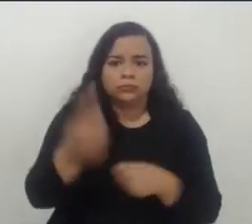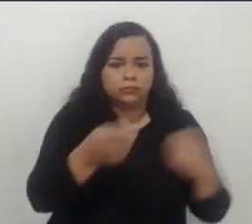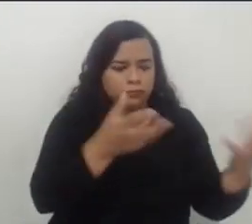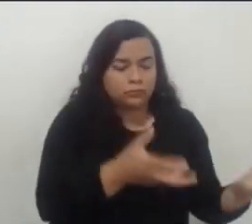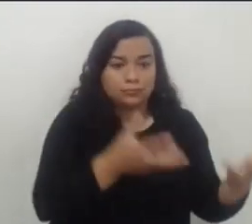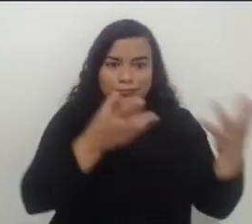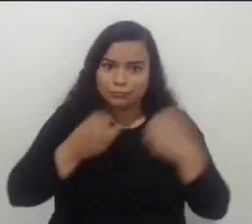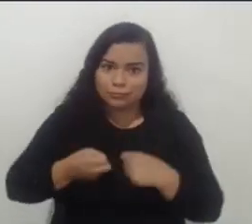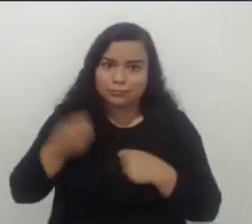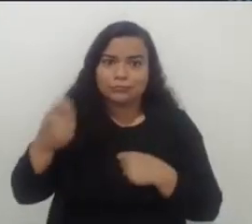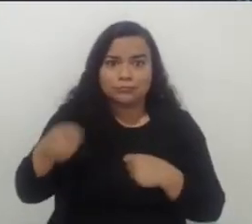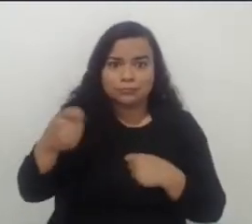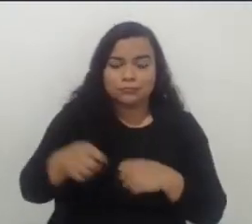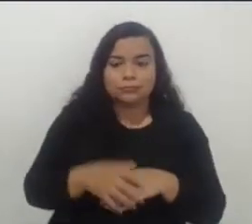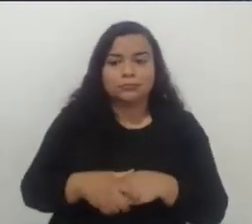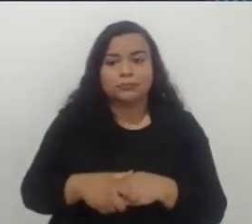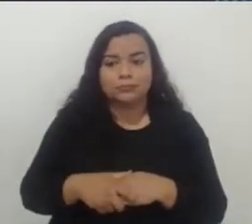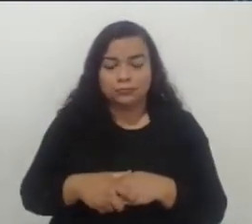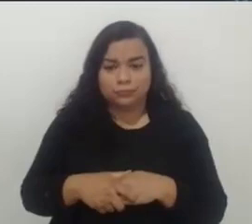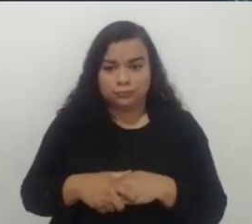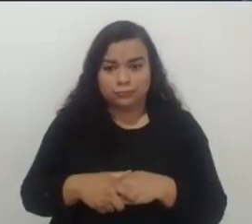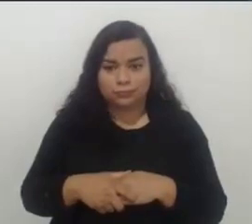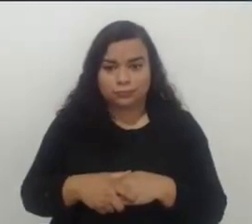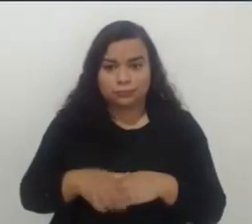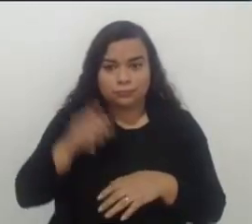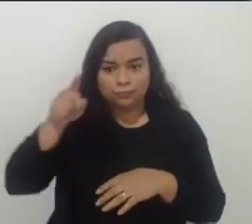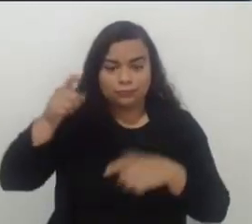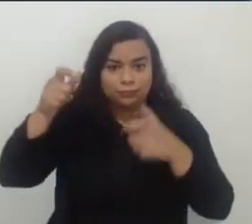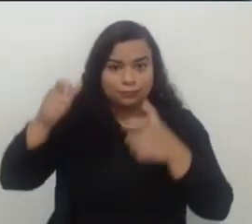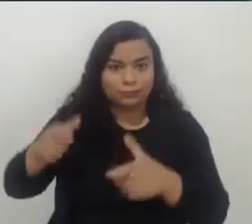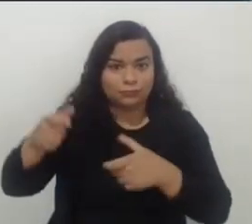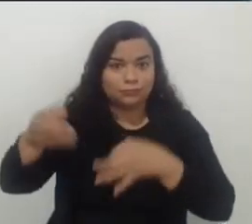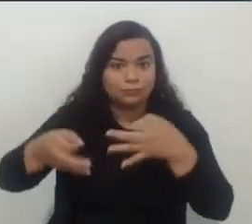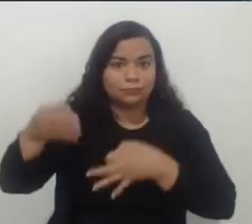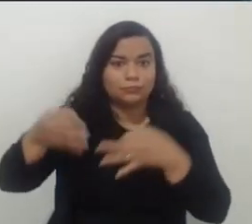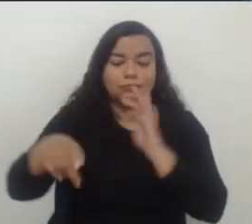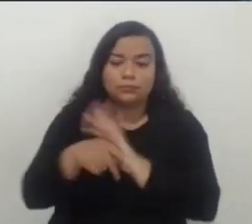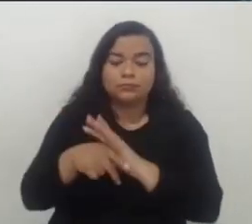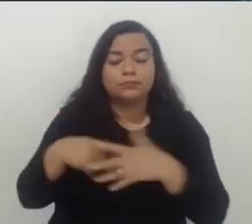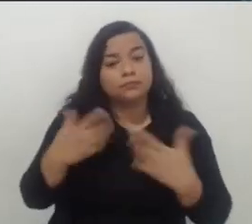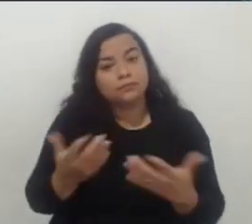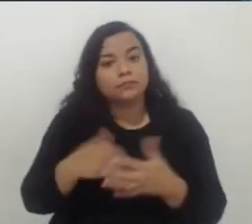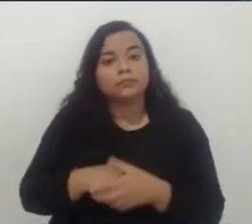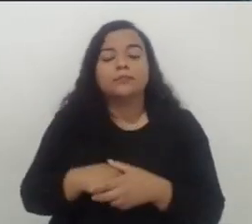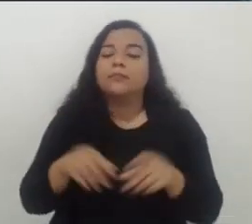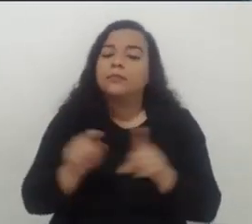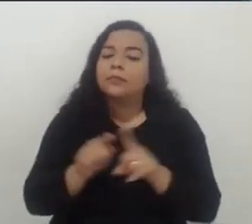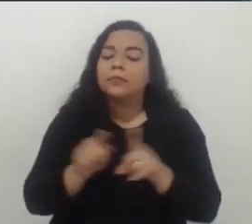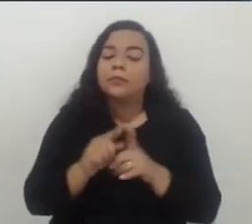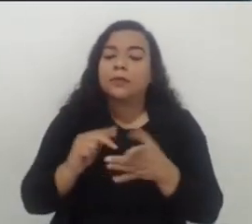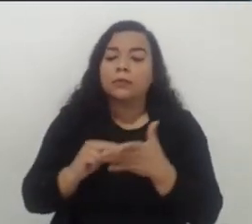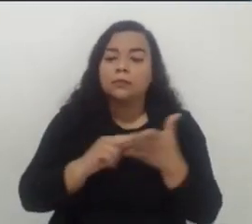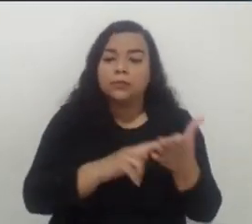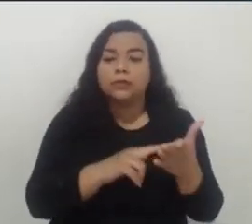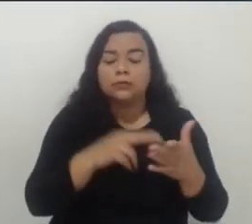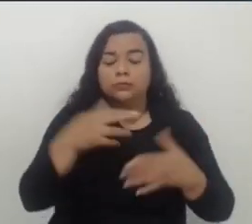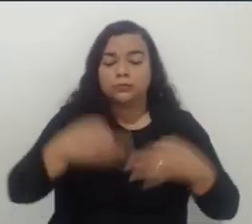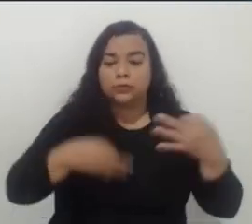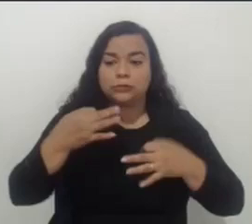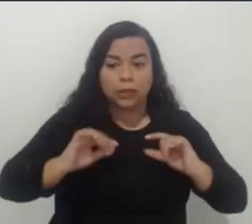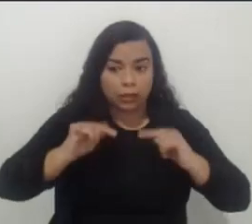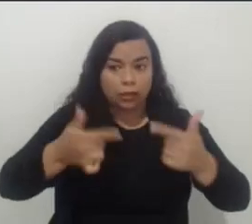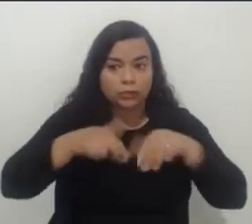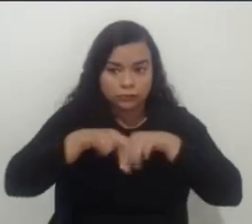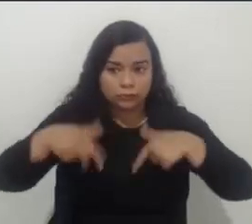chaves. Na vara correspondente. Do encadeamento dos atos processuais acima